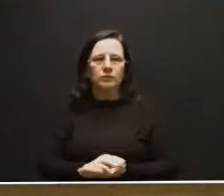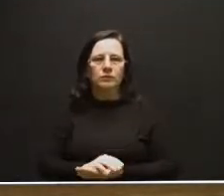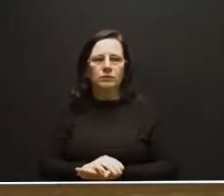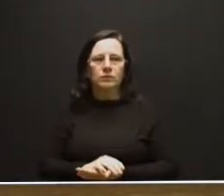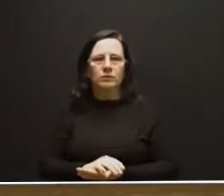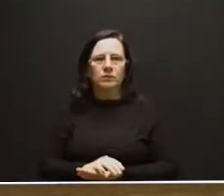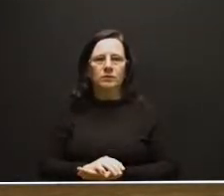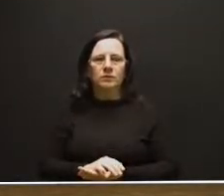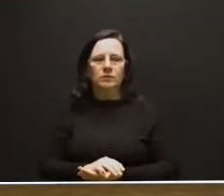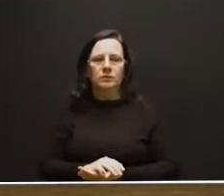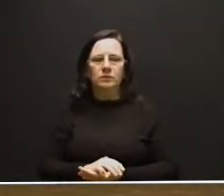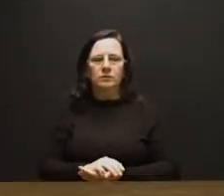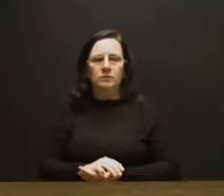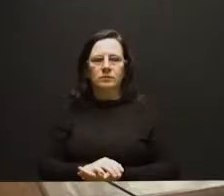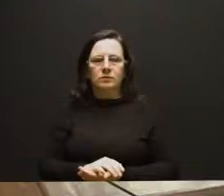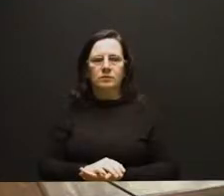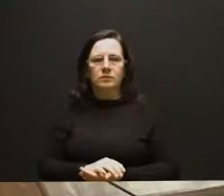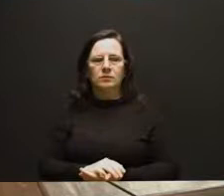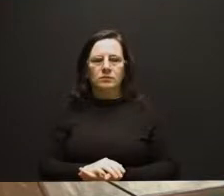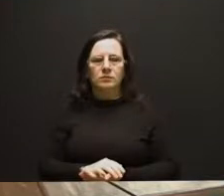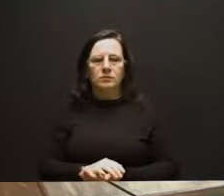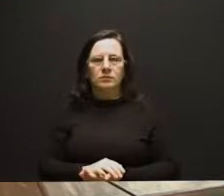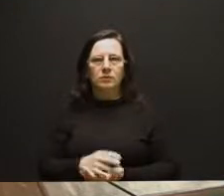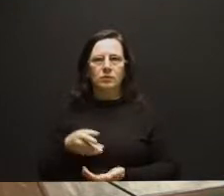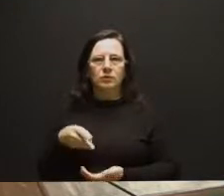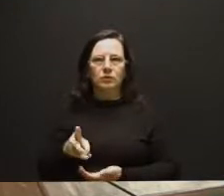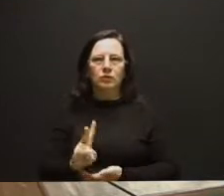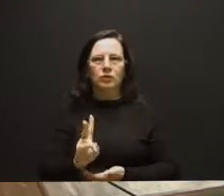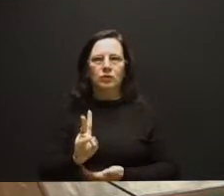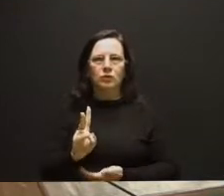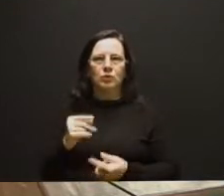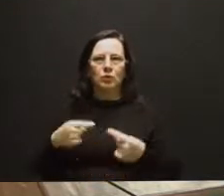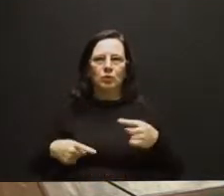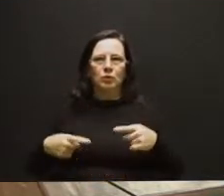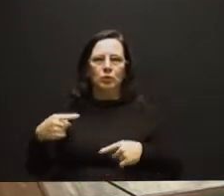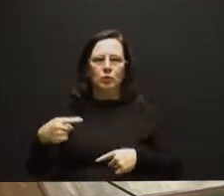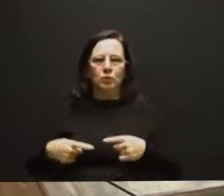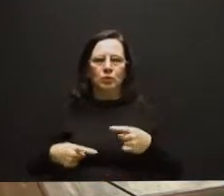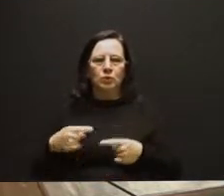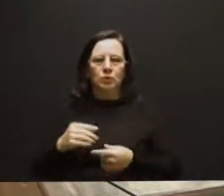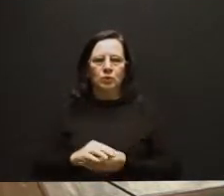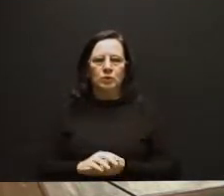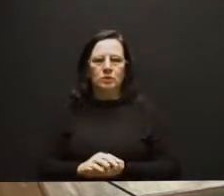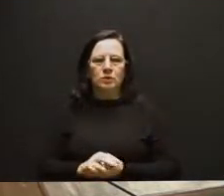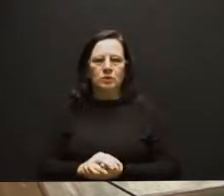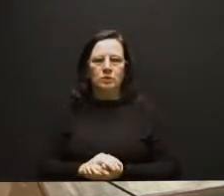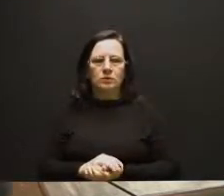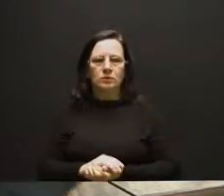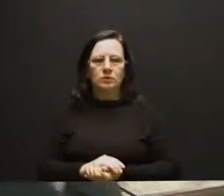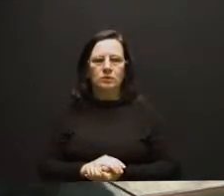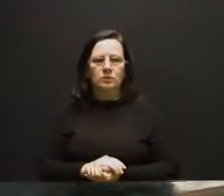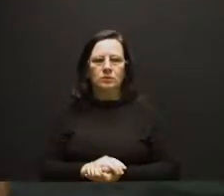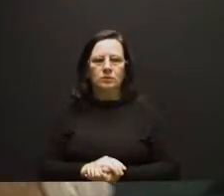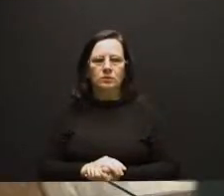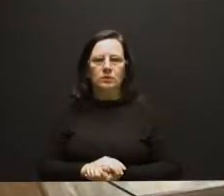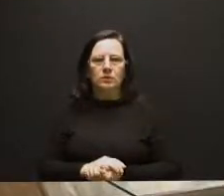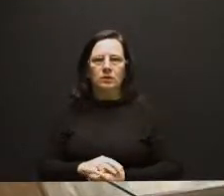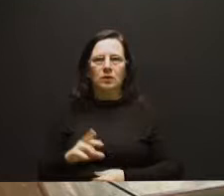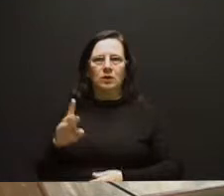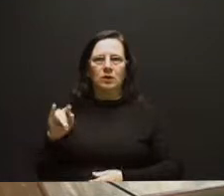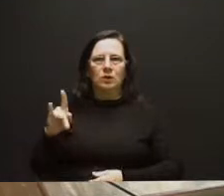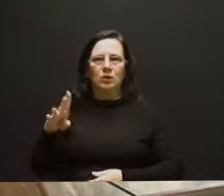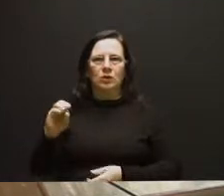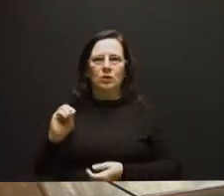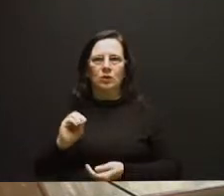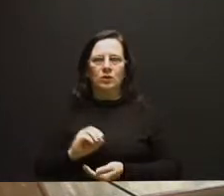é só a presidente continua em discussão a palavra dor toninho